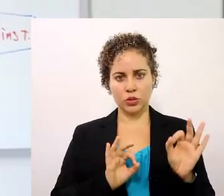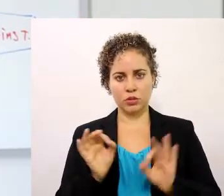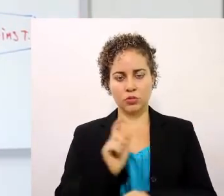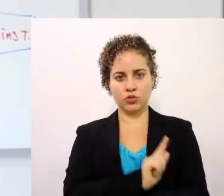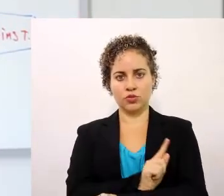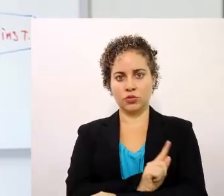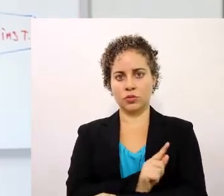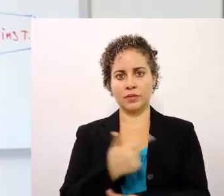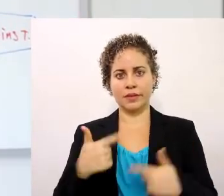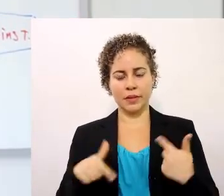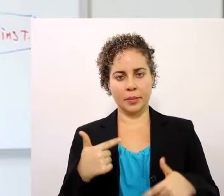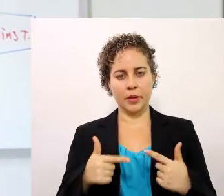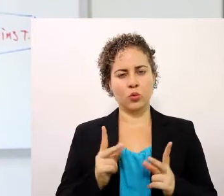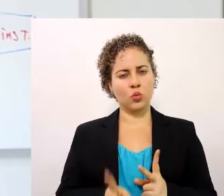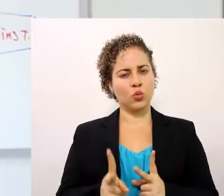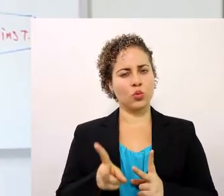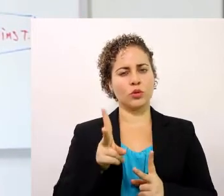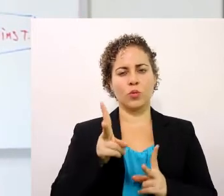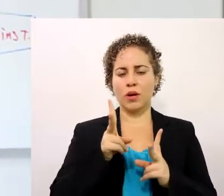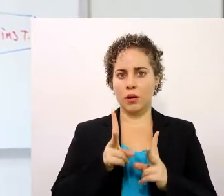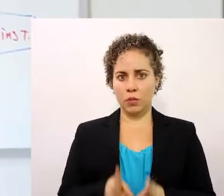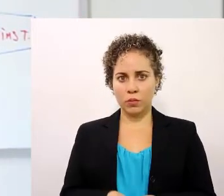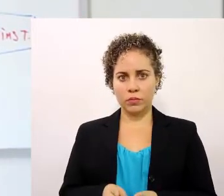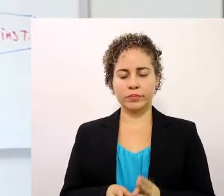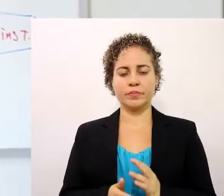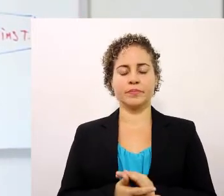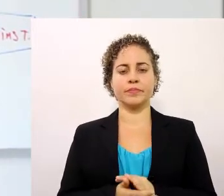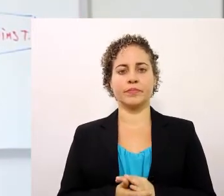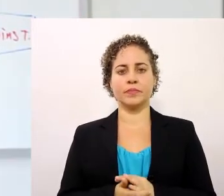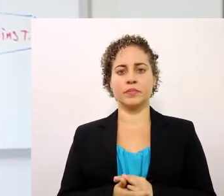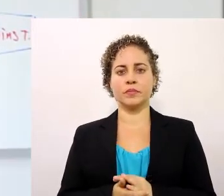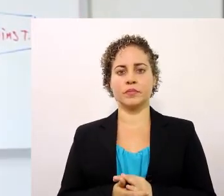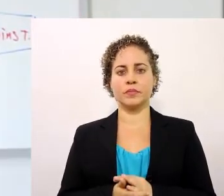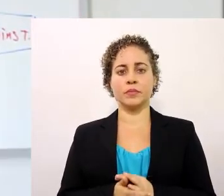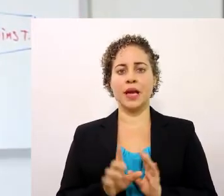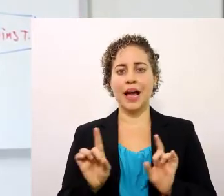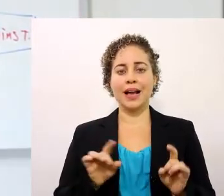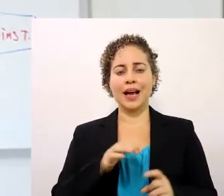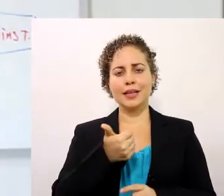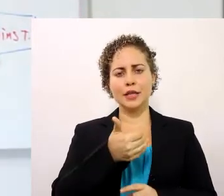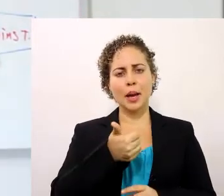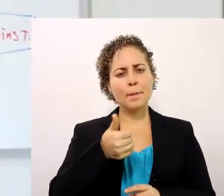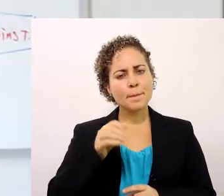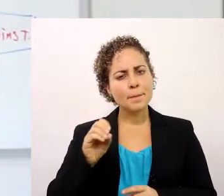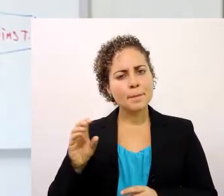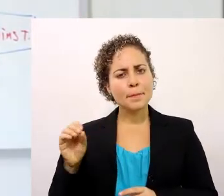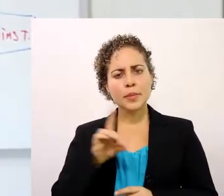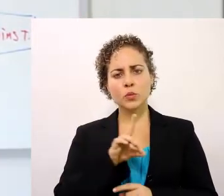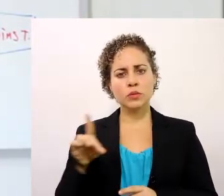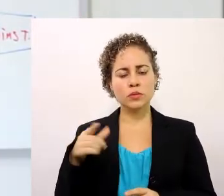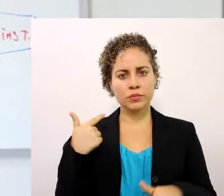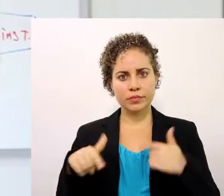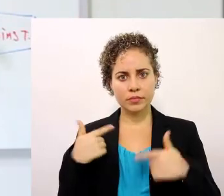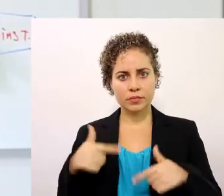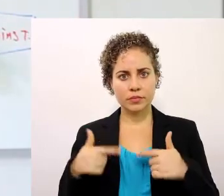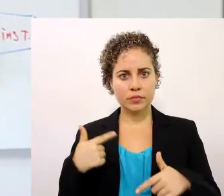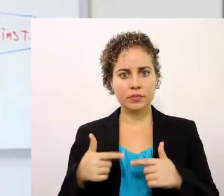segurança do trabalho, continuarem como estão, a cada 1000 dias trabalhados,